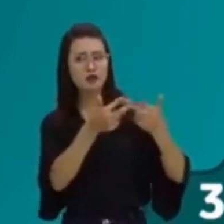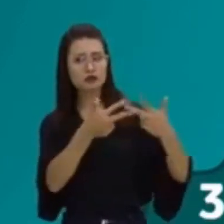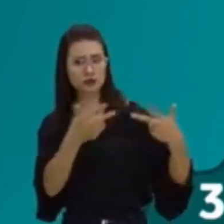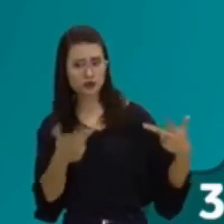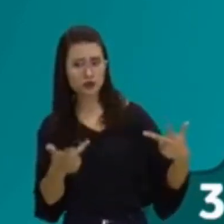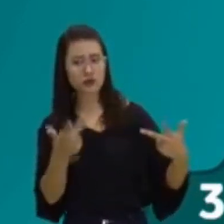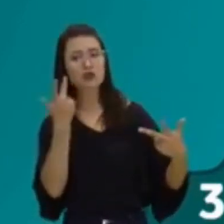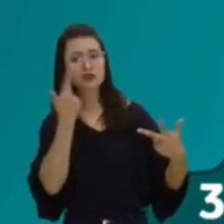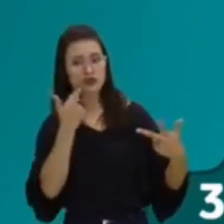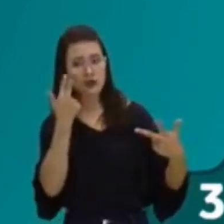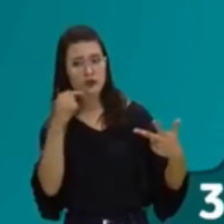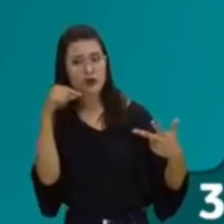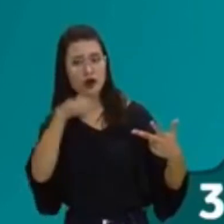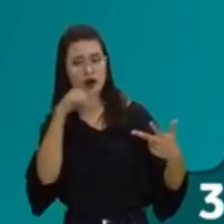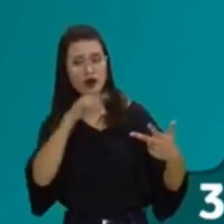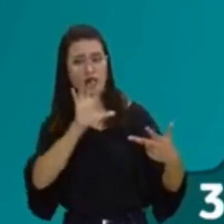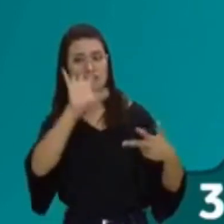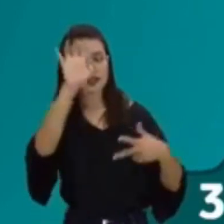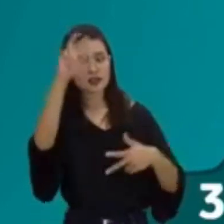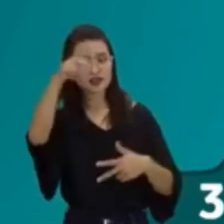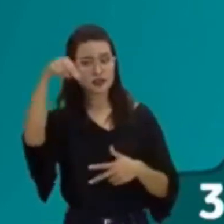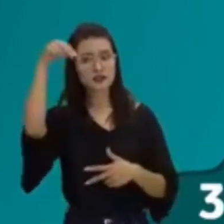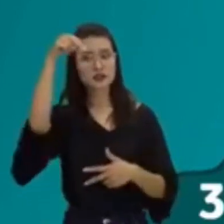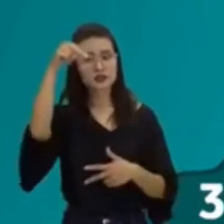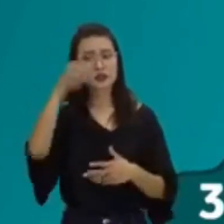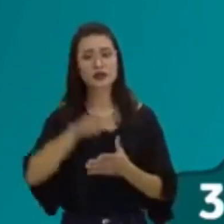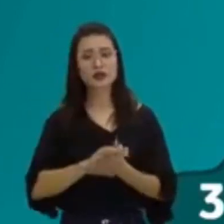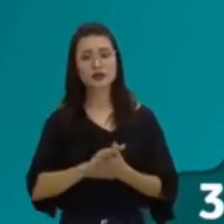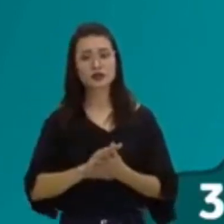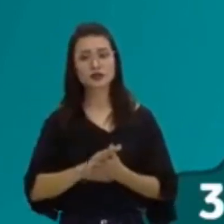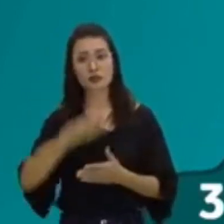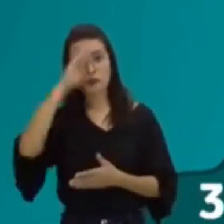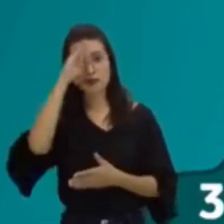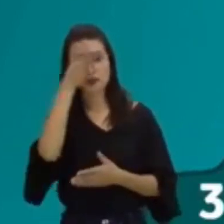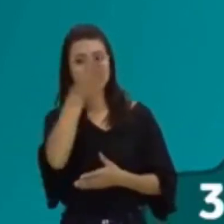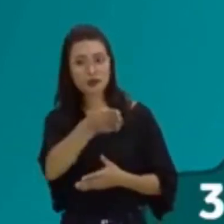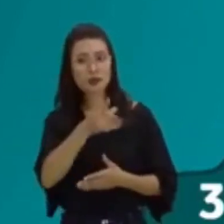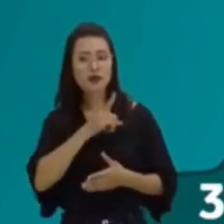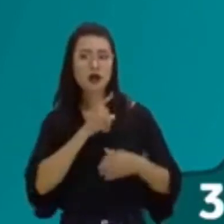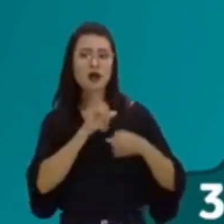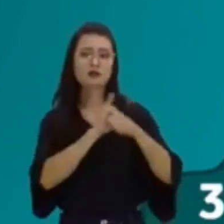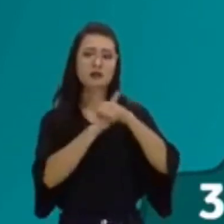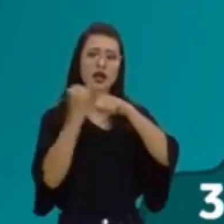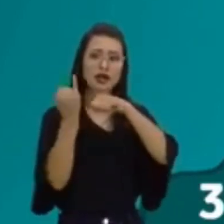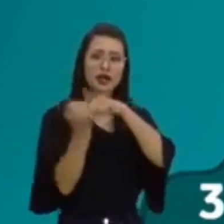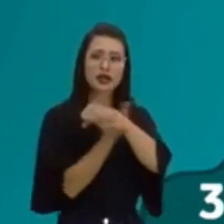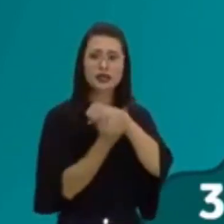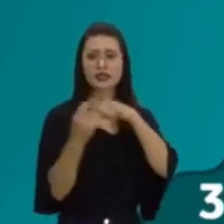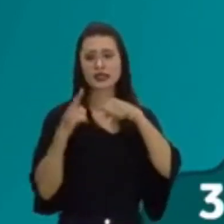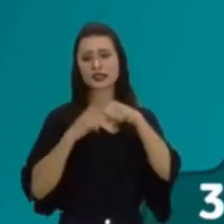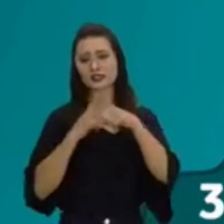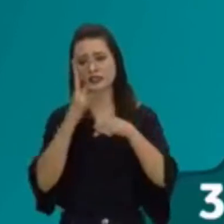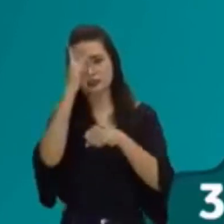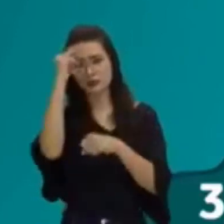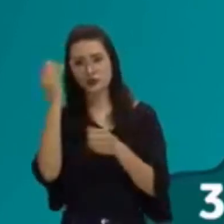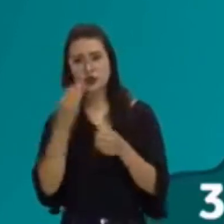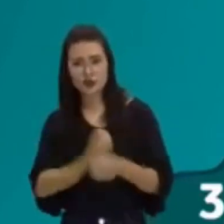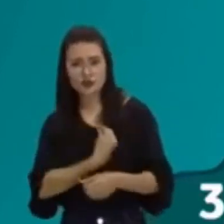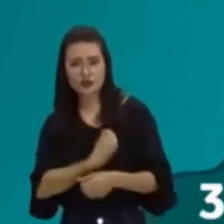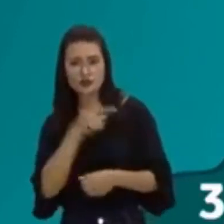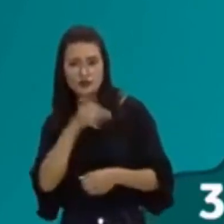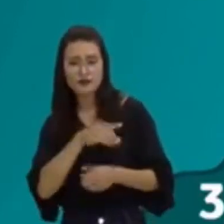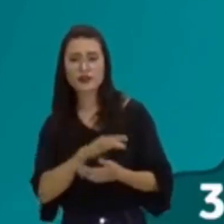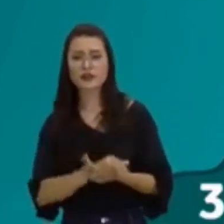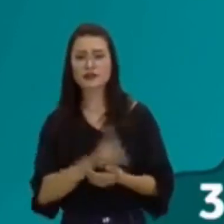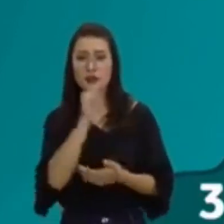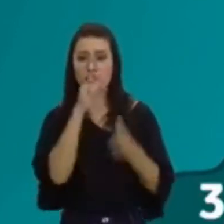comum aqui na nossa região, não é? Principalmente na parte das ilhas, dos ribeirinhos.